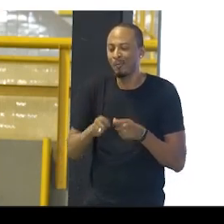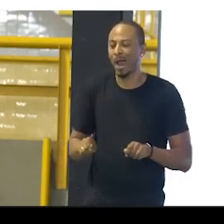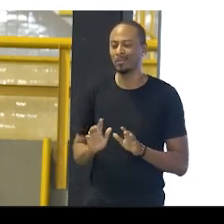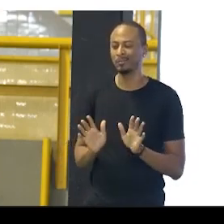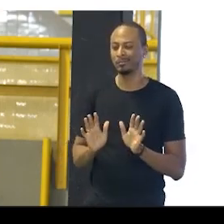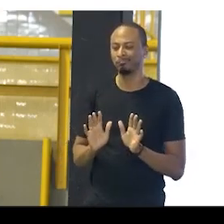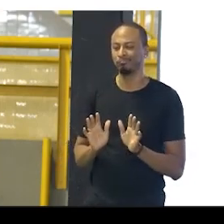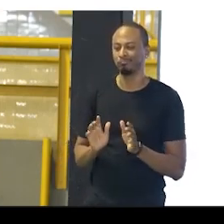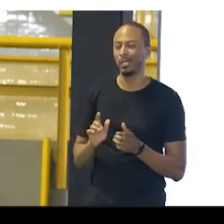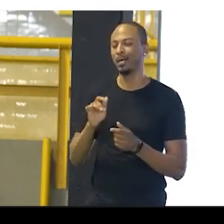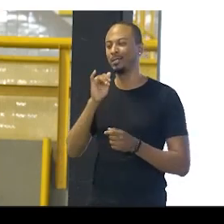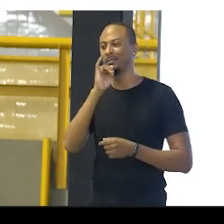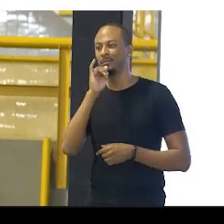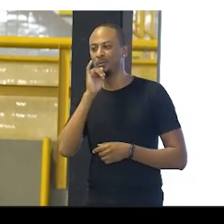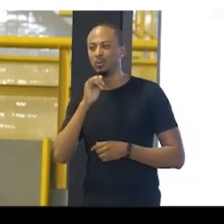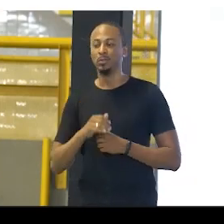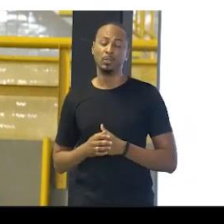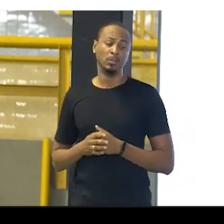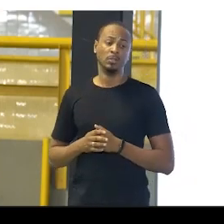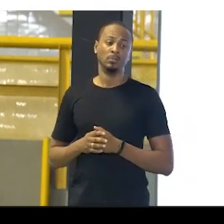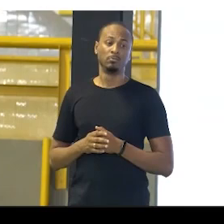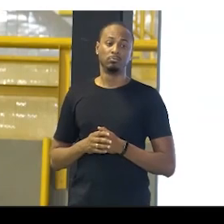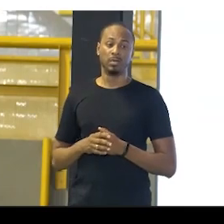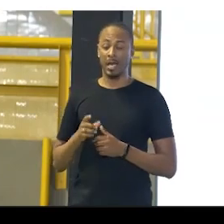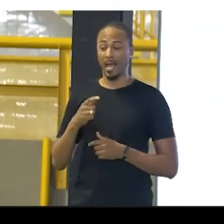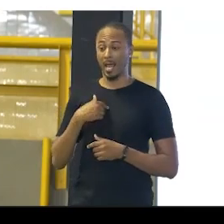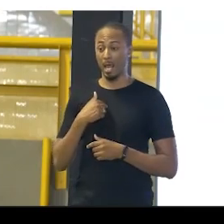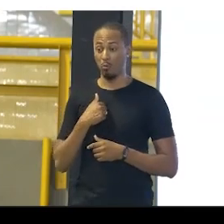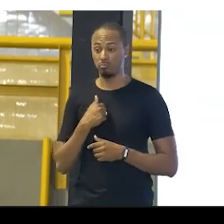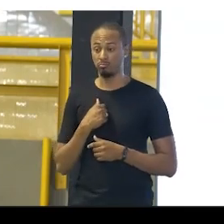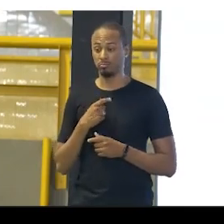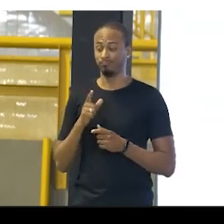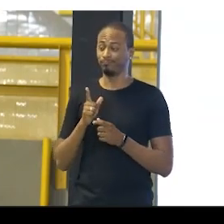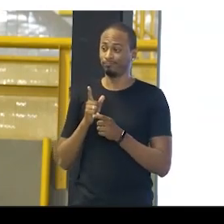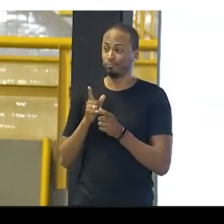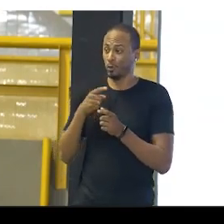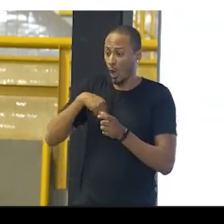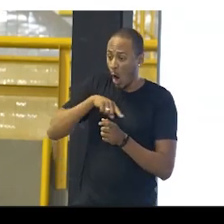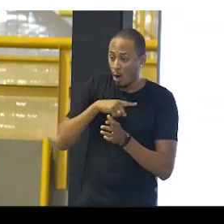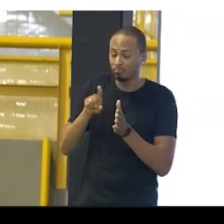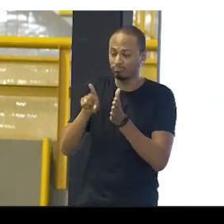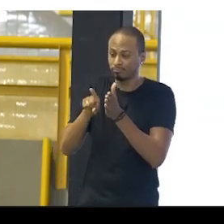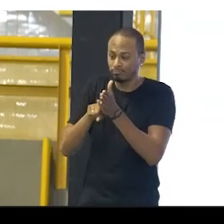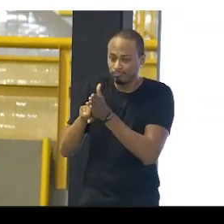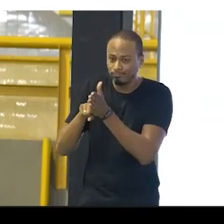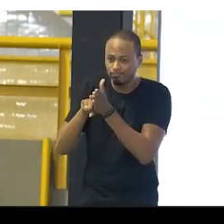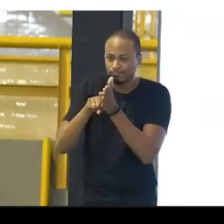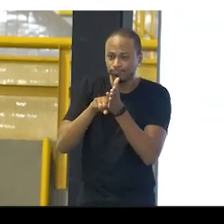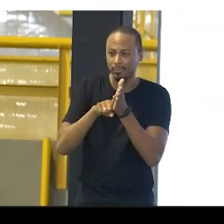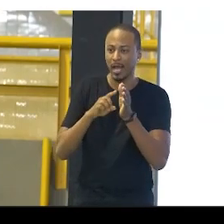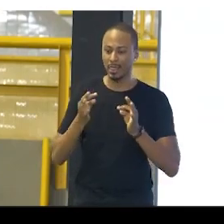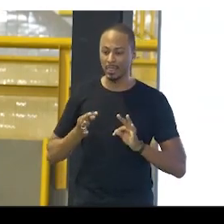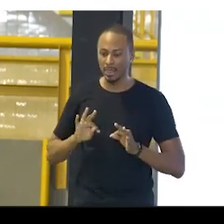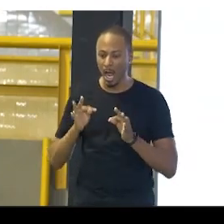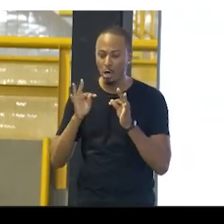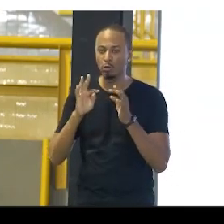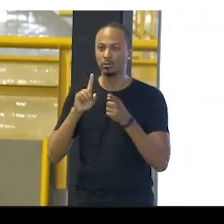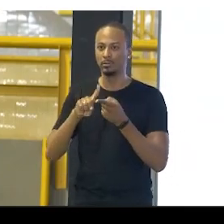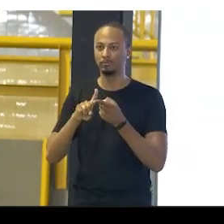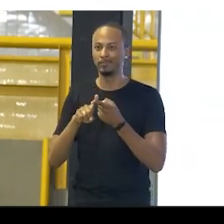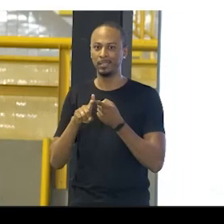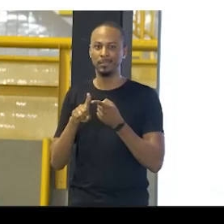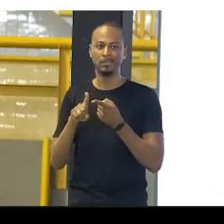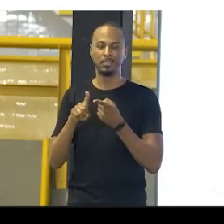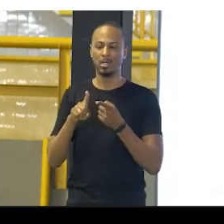inflamável. Não duvido que a gente vai buscar a tecnologia para viabilizar o uso de hidrogênio, que vai